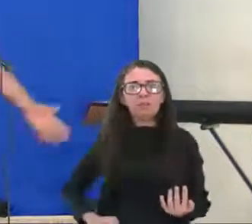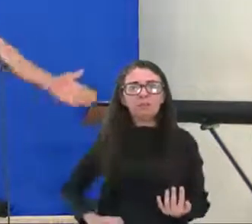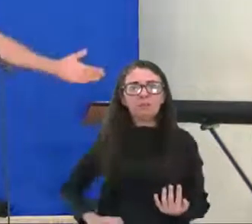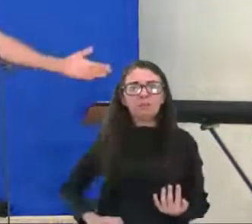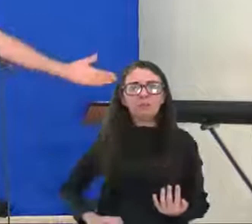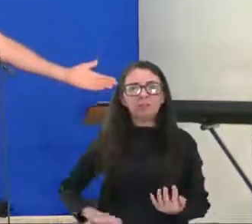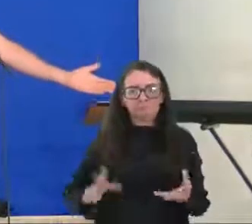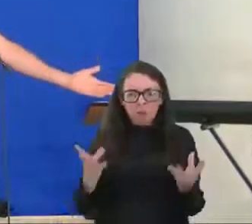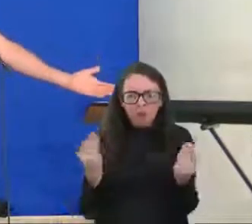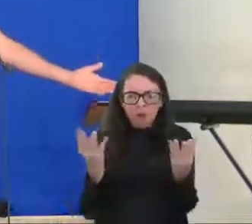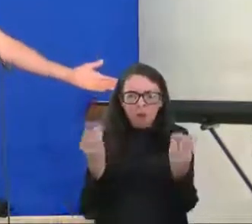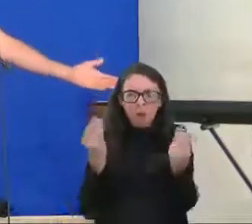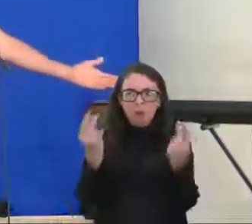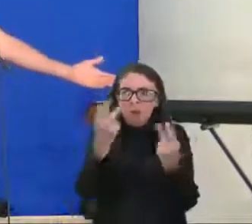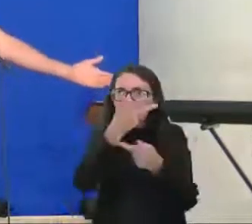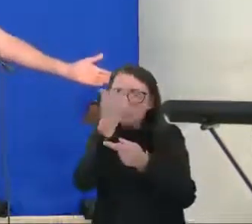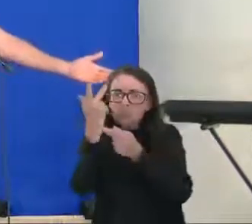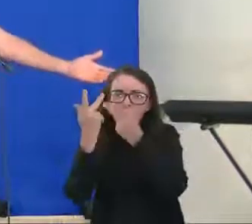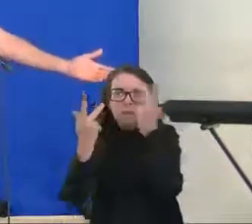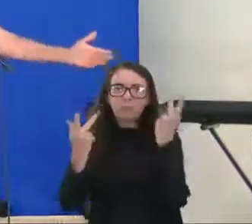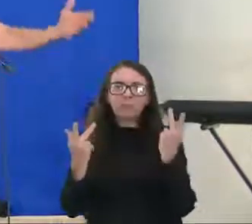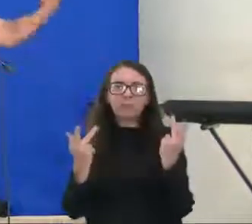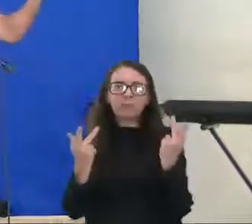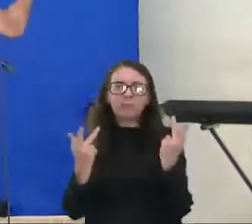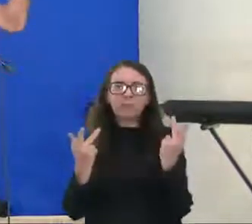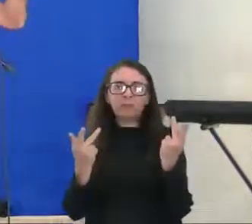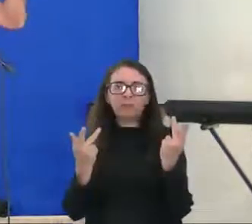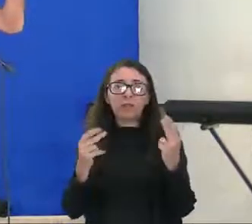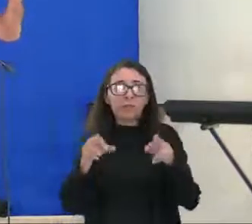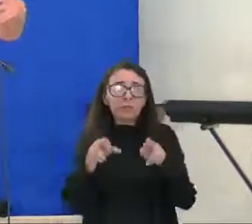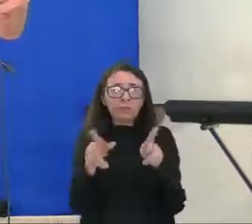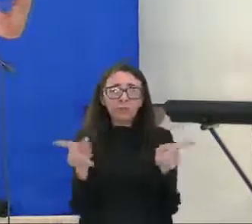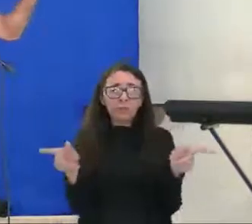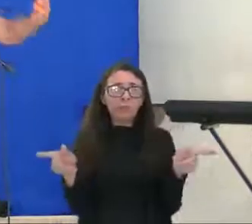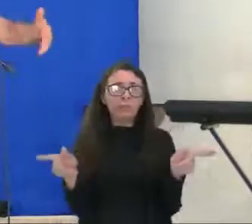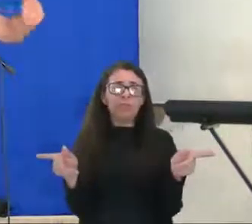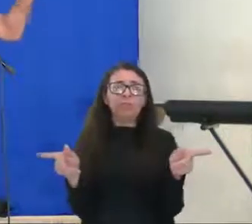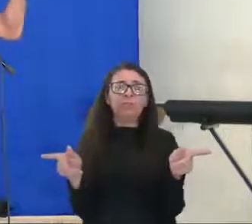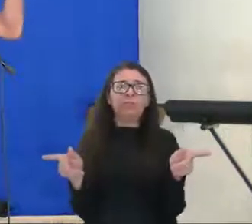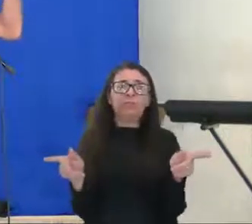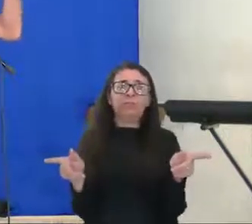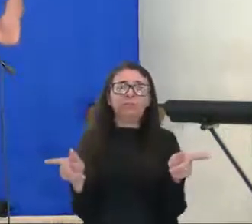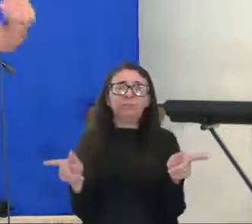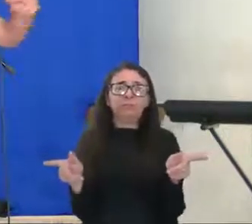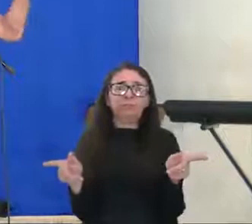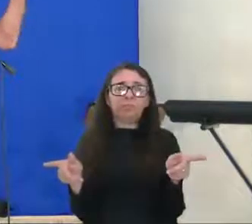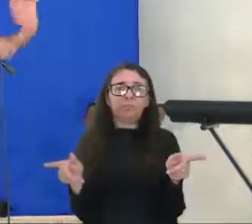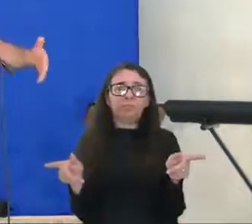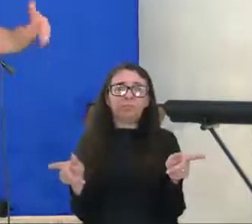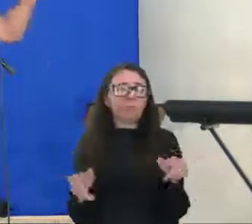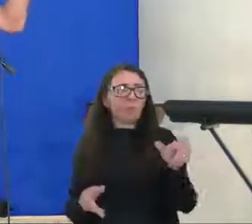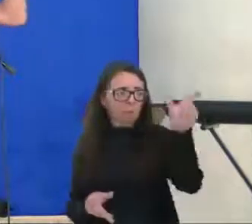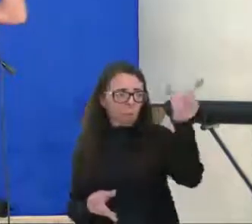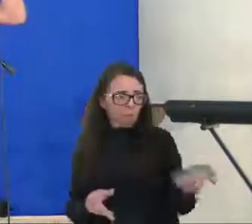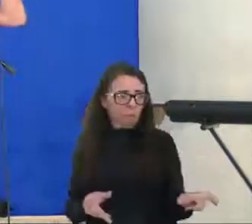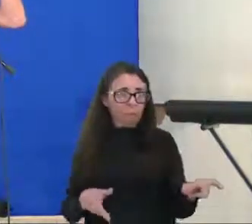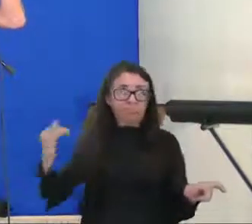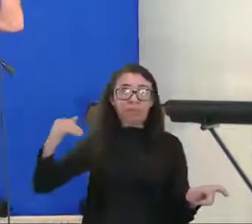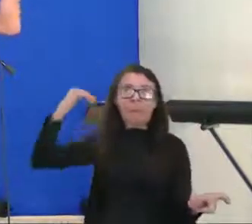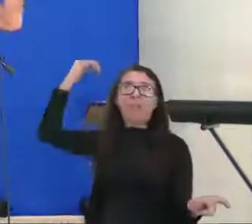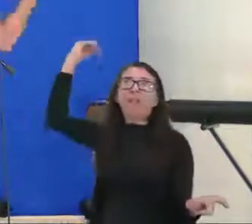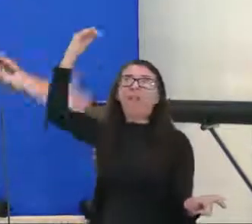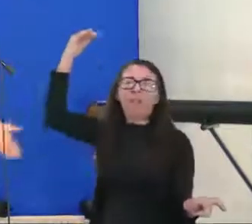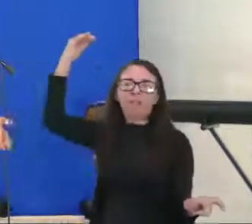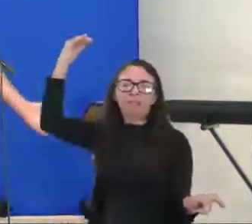Mas Deus, por que ele deu tudo isso a ele? Porque ele é o apóstolo dos gentios, ele tinha que levar o evangelho